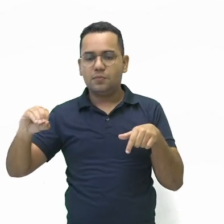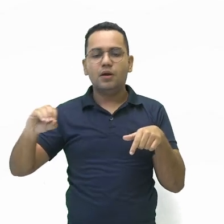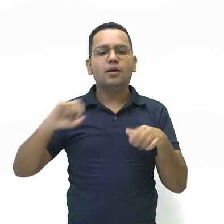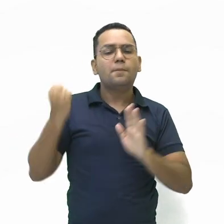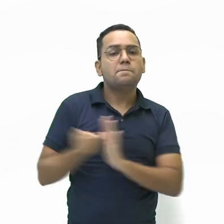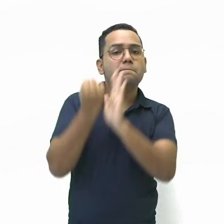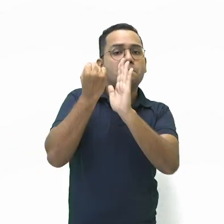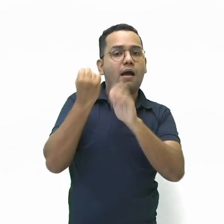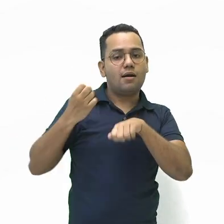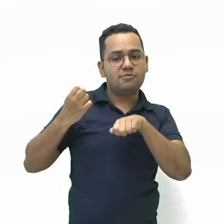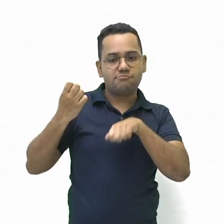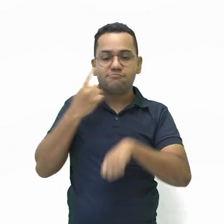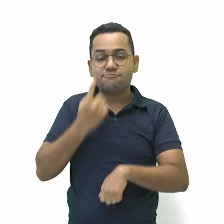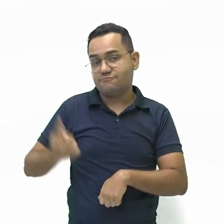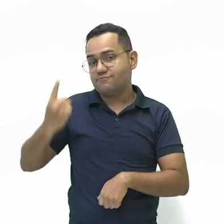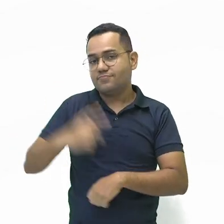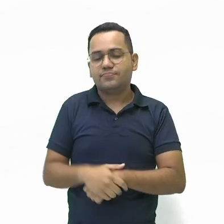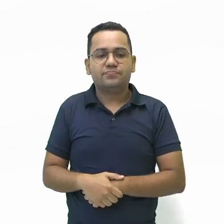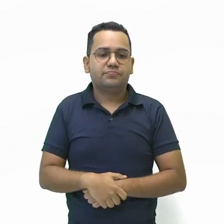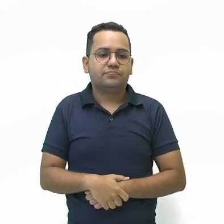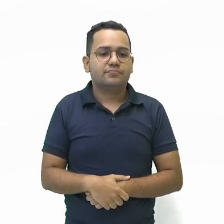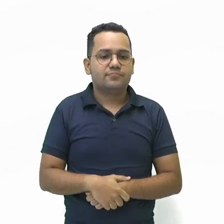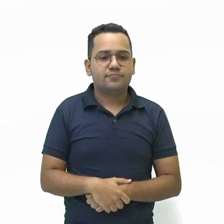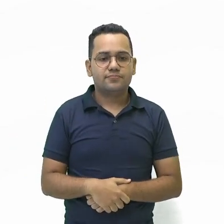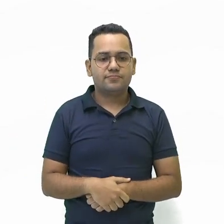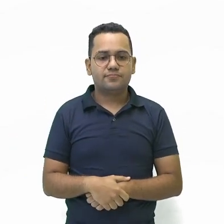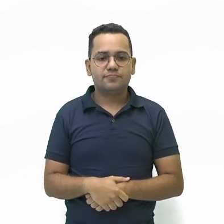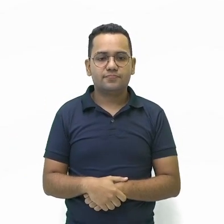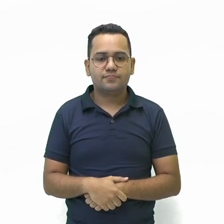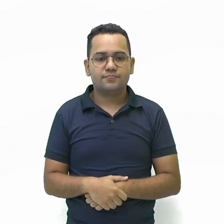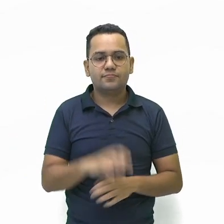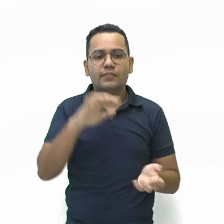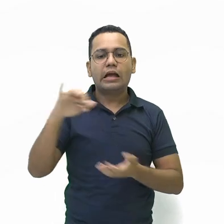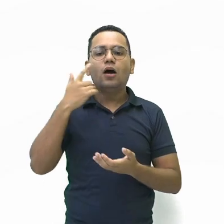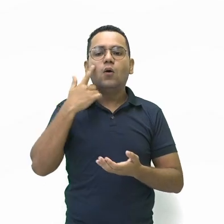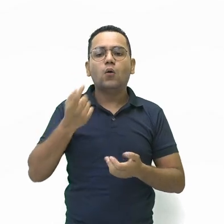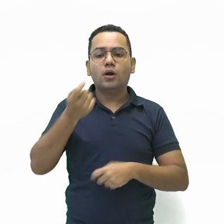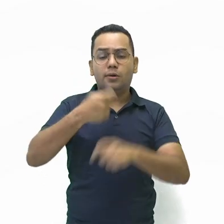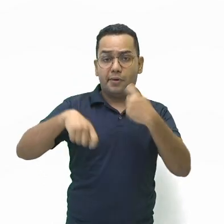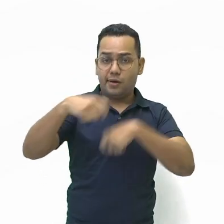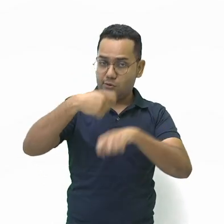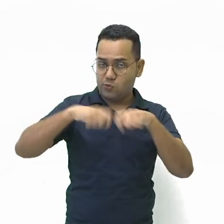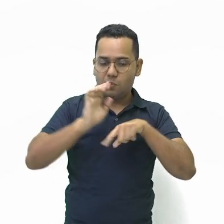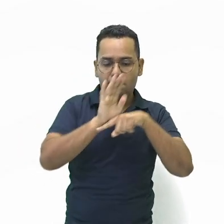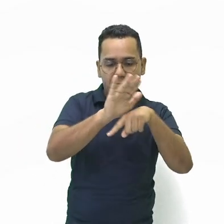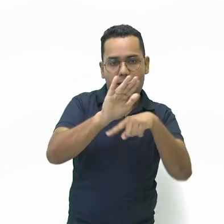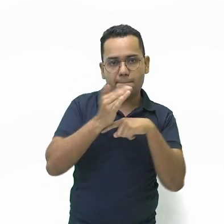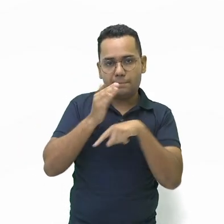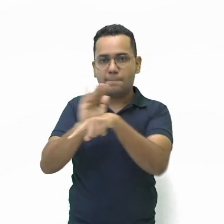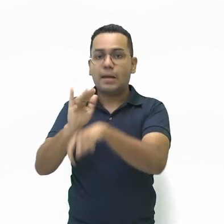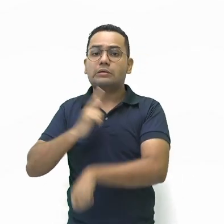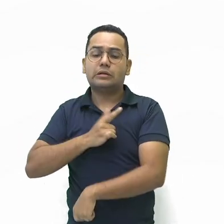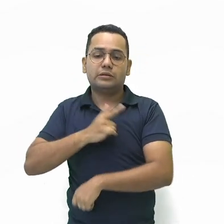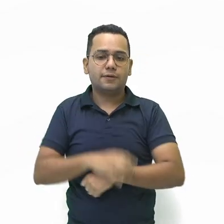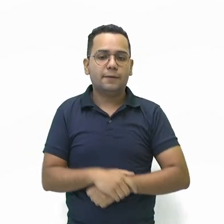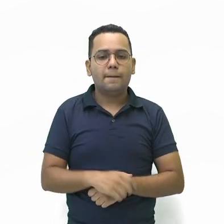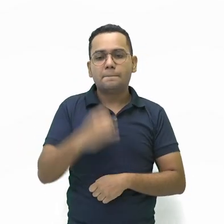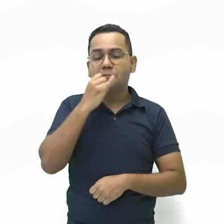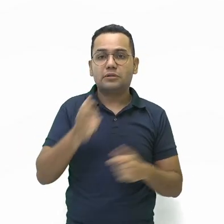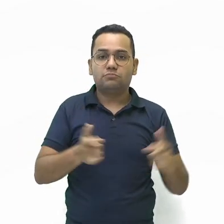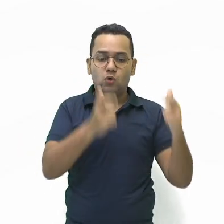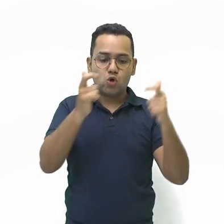tem uma necessidade nesse sentido. Tem outra questão, que é a questão da economia solidária, né? Também faz parte, né? De você ter uma